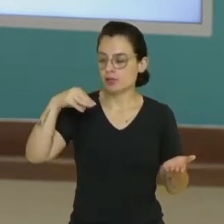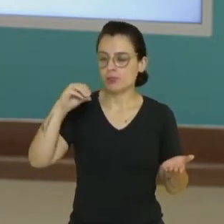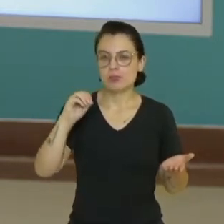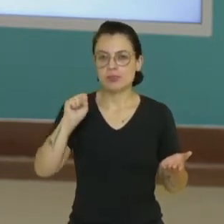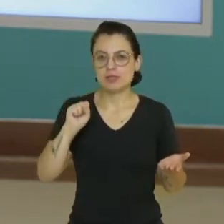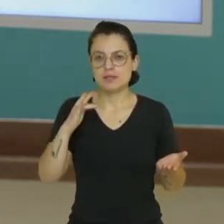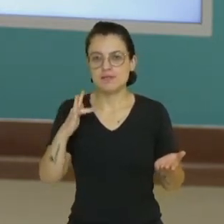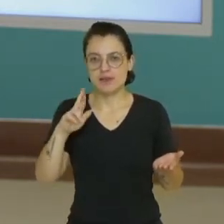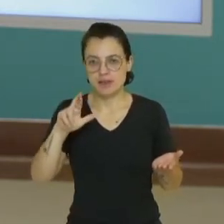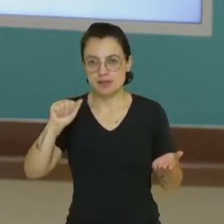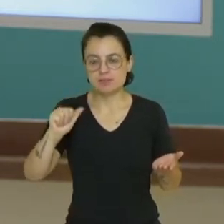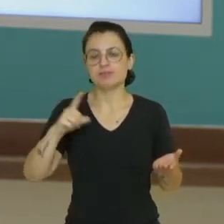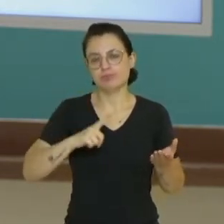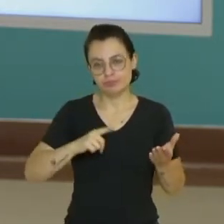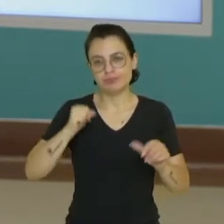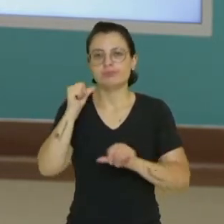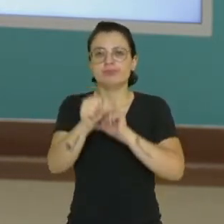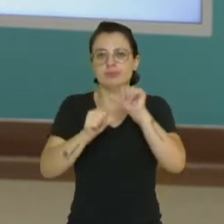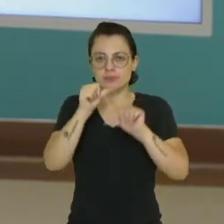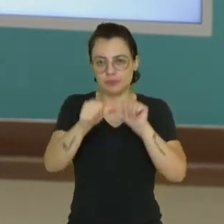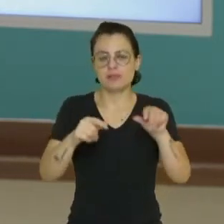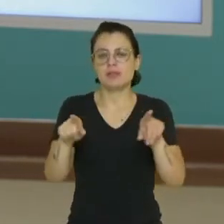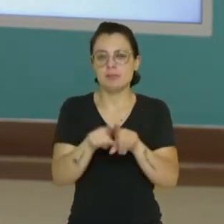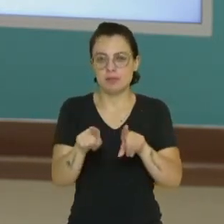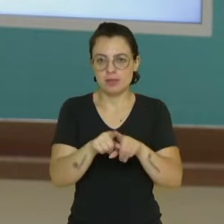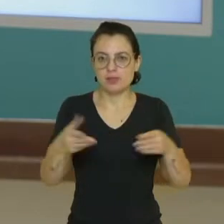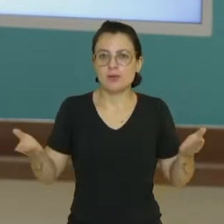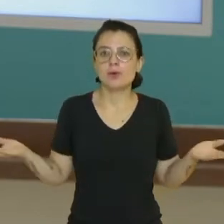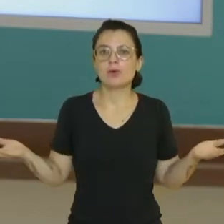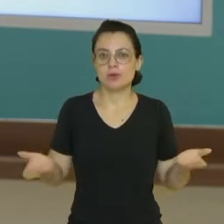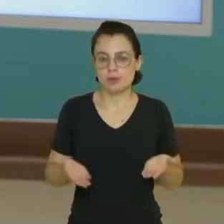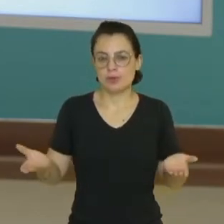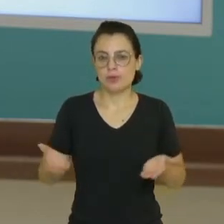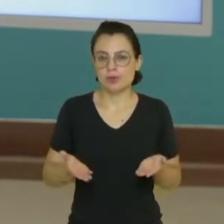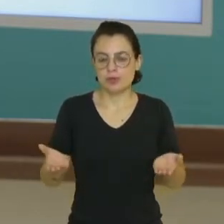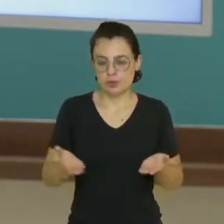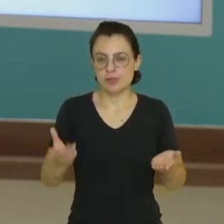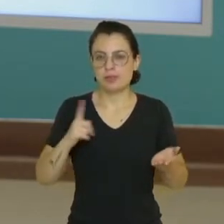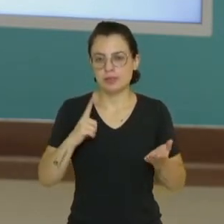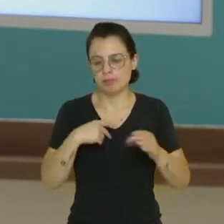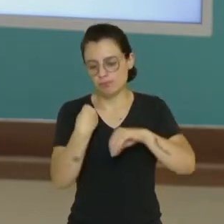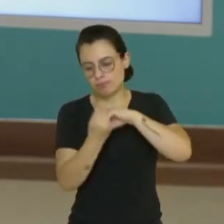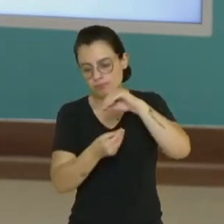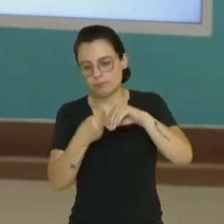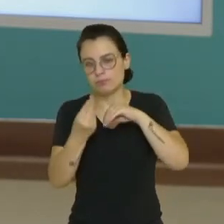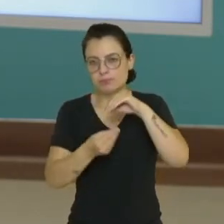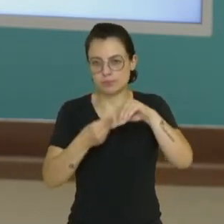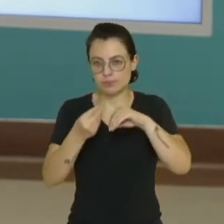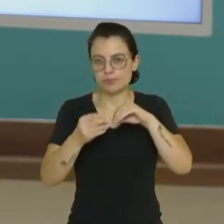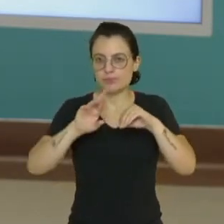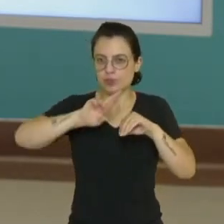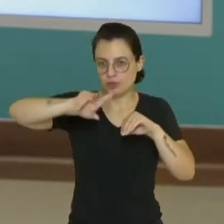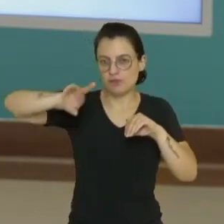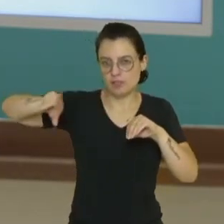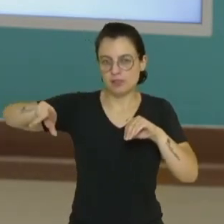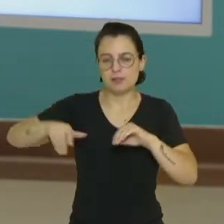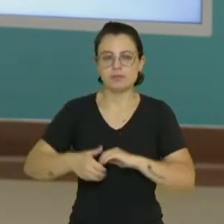e milhares de anos. E hoje tem a sua composição de gases